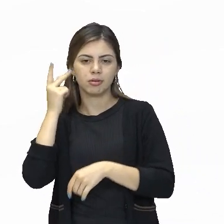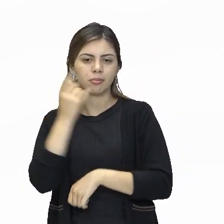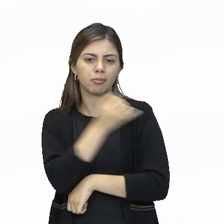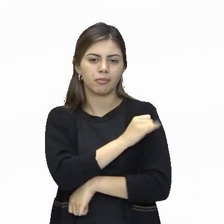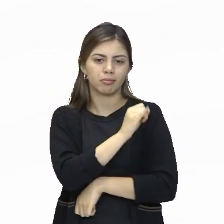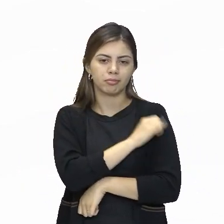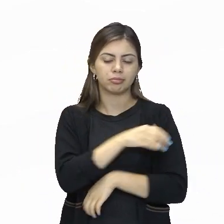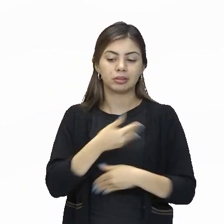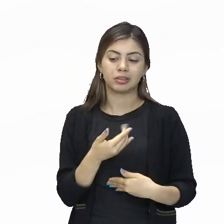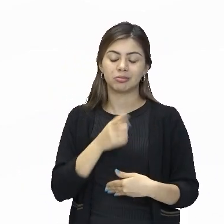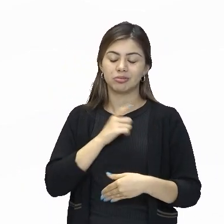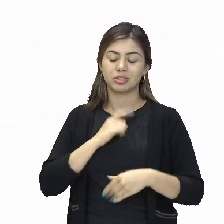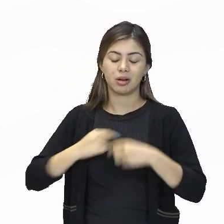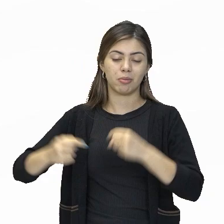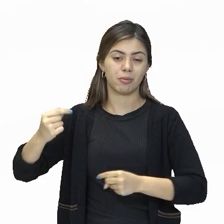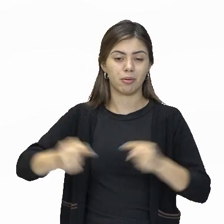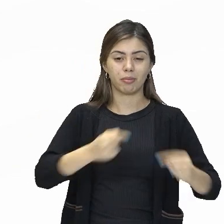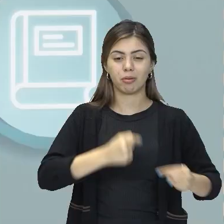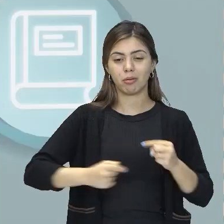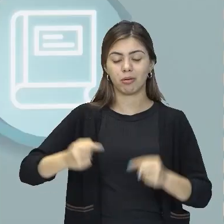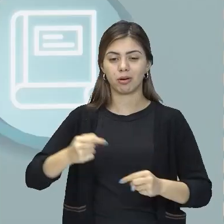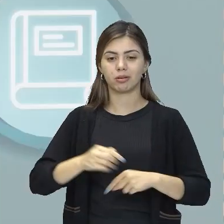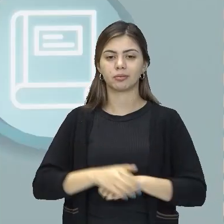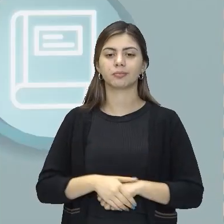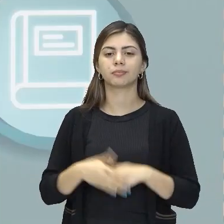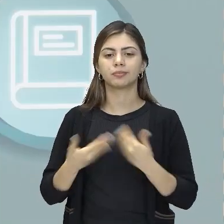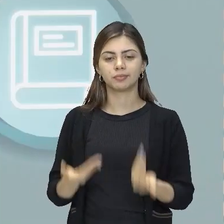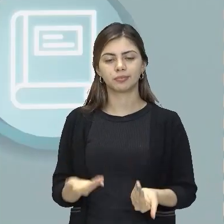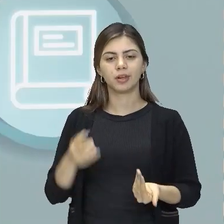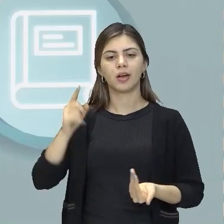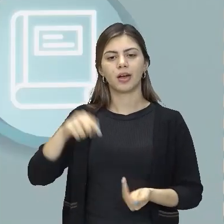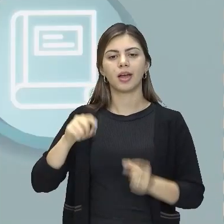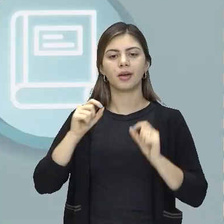nesse momento de transição. Por isso que nós chamamos de